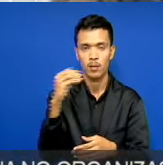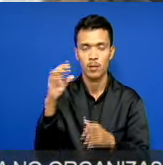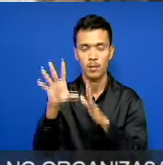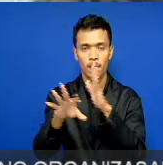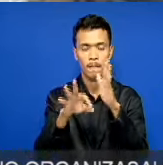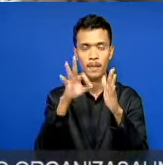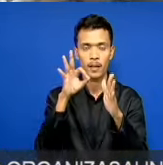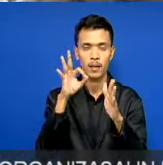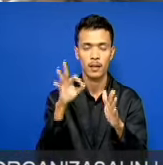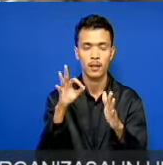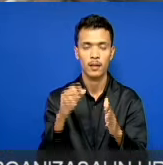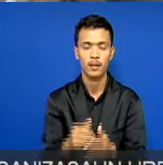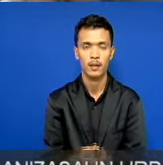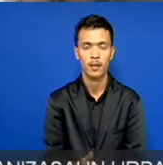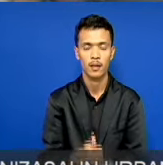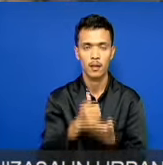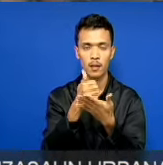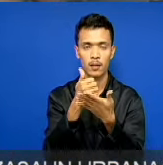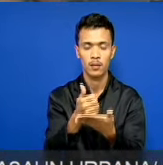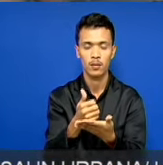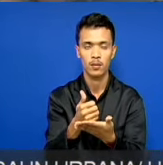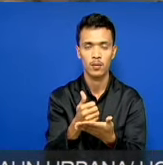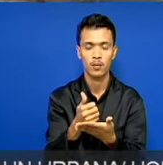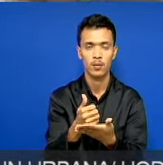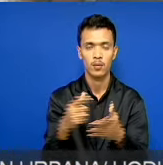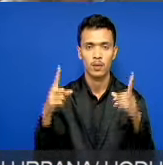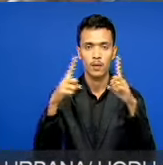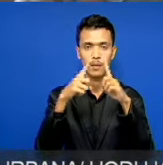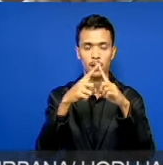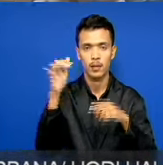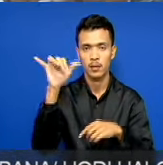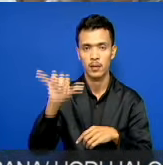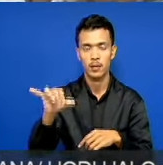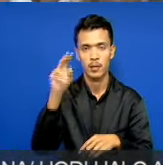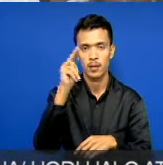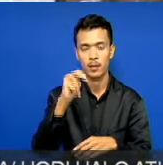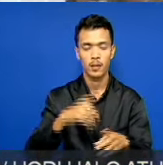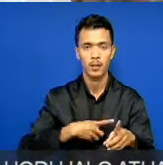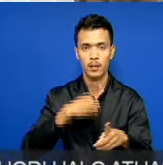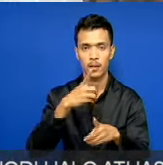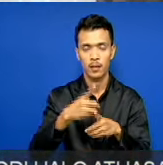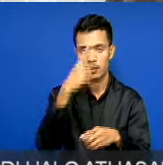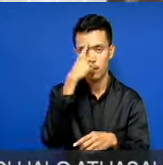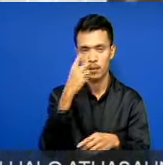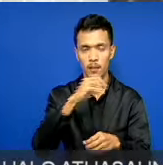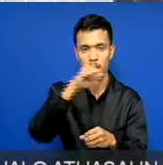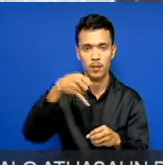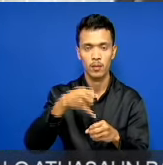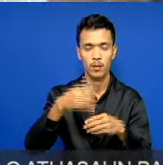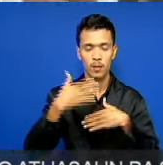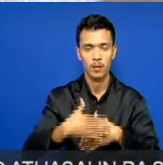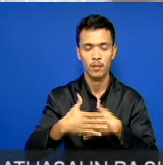hetan hetan apoio ka assistência vai a sirania direito, também a sirania envolvimento vai a processo de